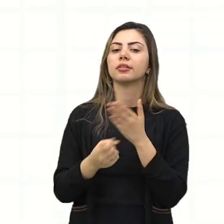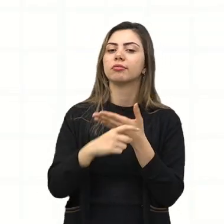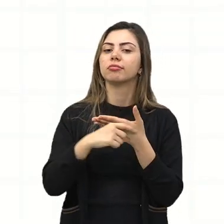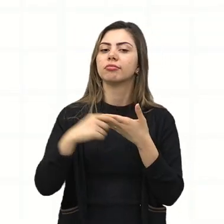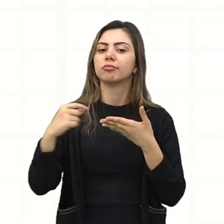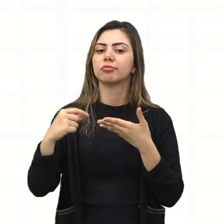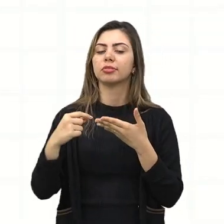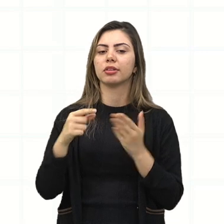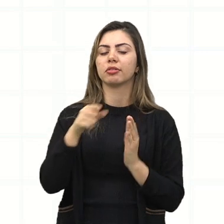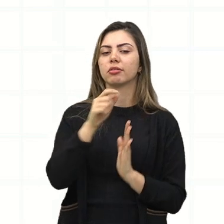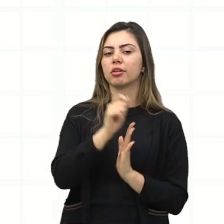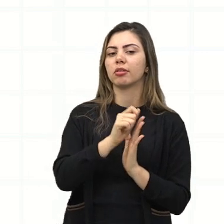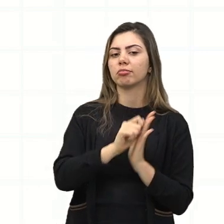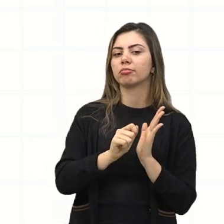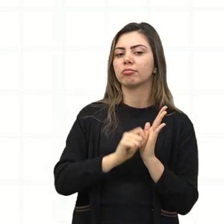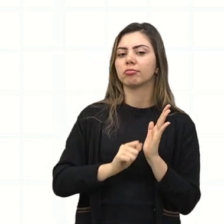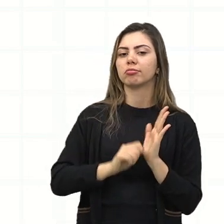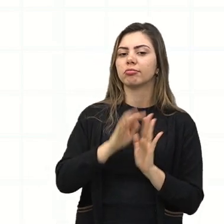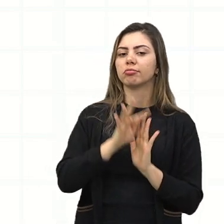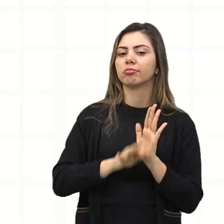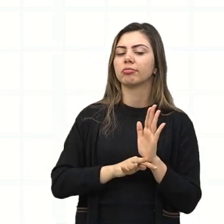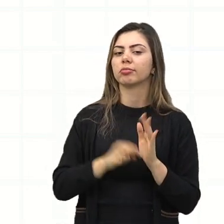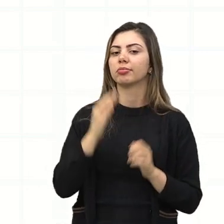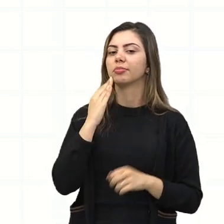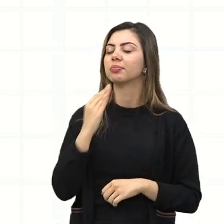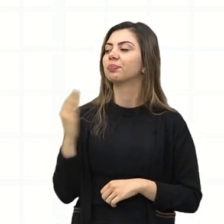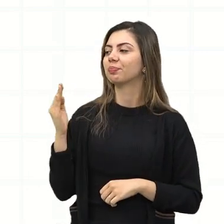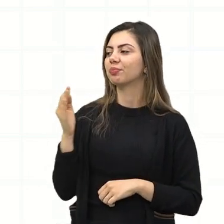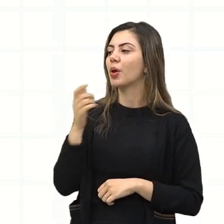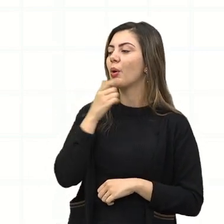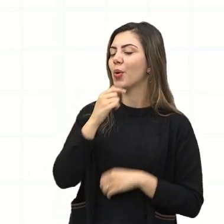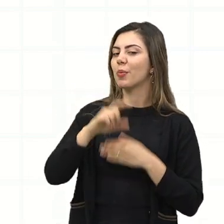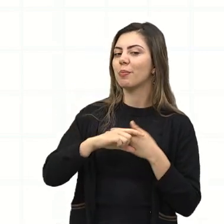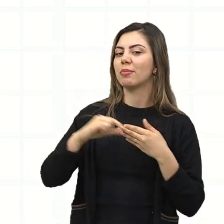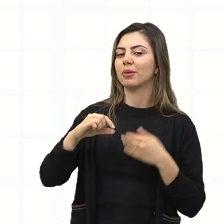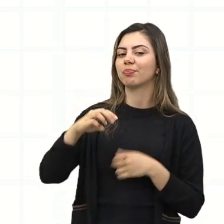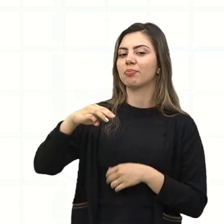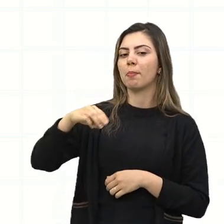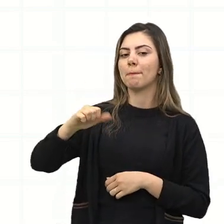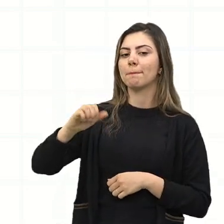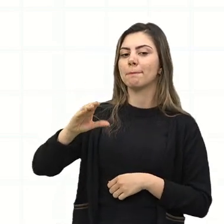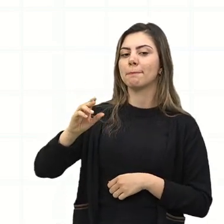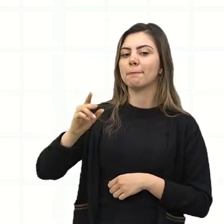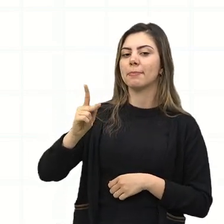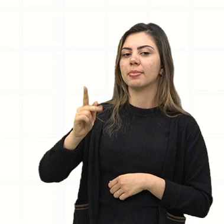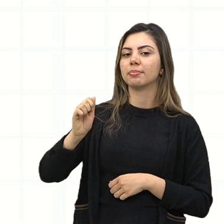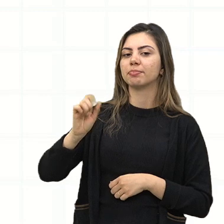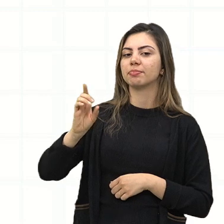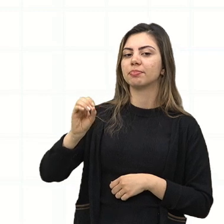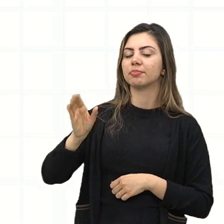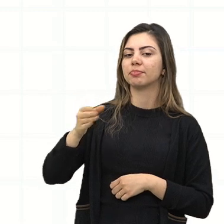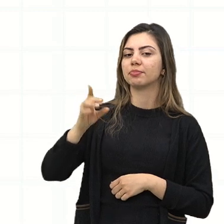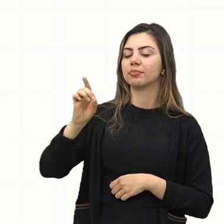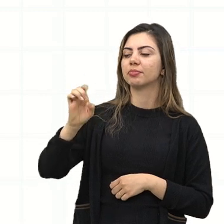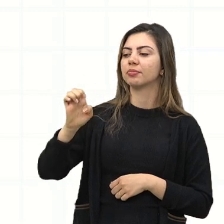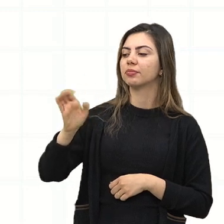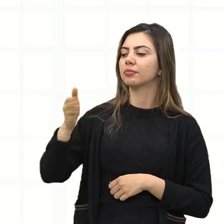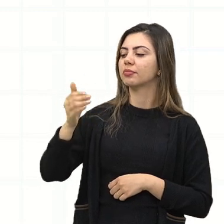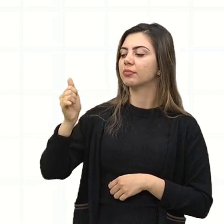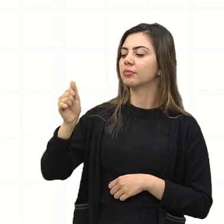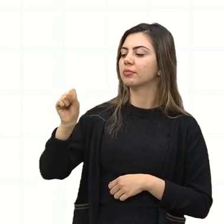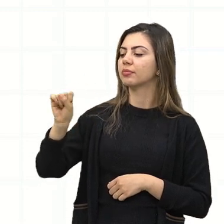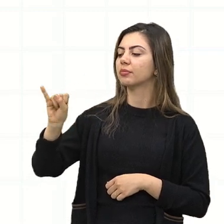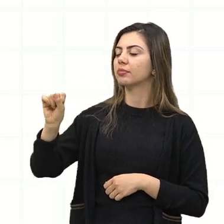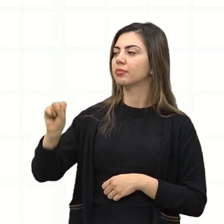Na próxima, olha lá, Machado de Assis. Esse é o nosso autor. E do lado